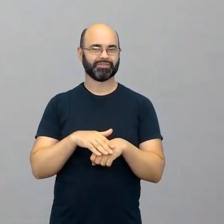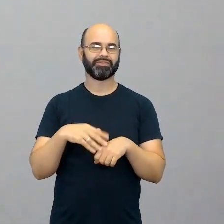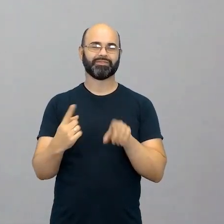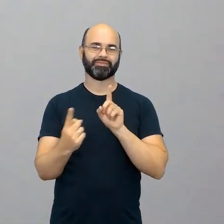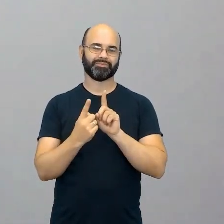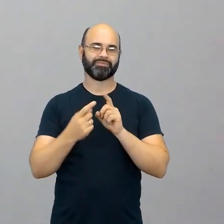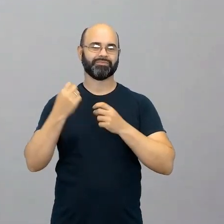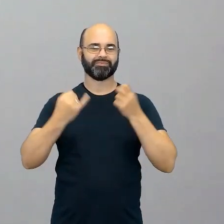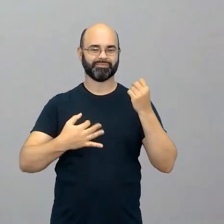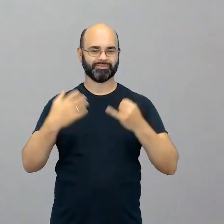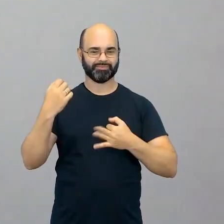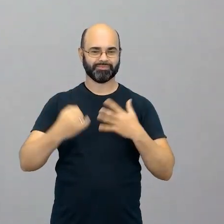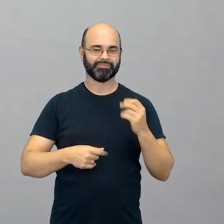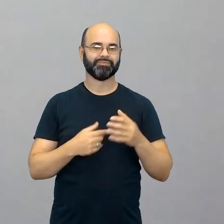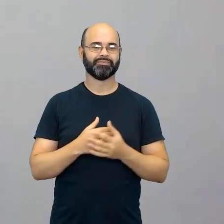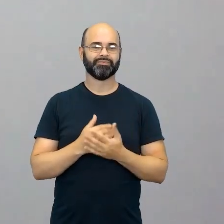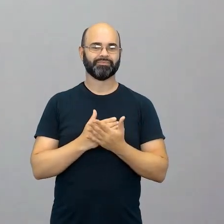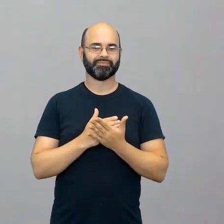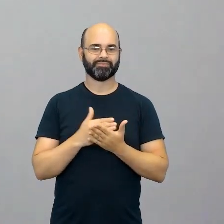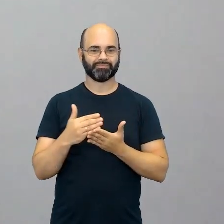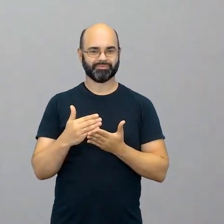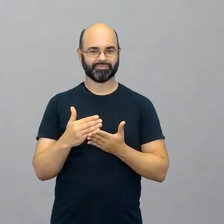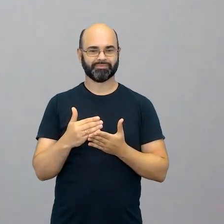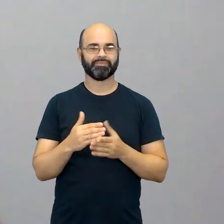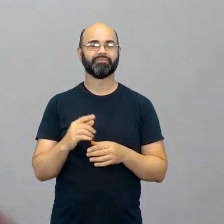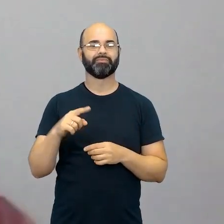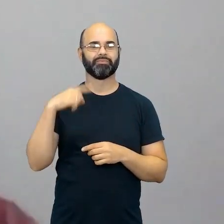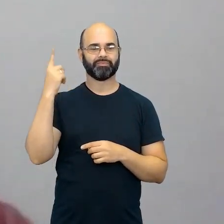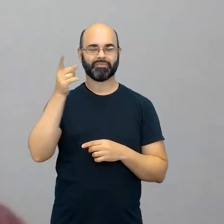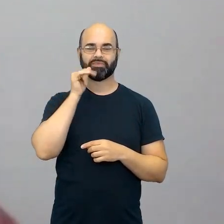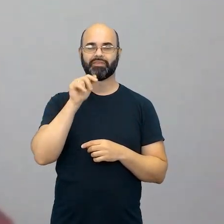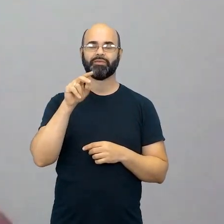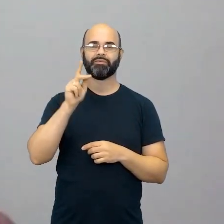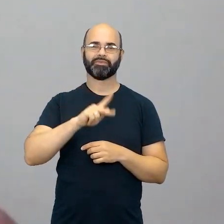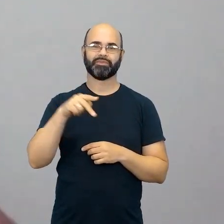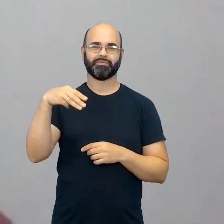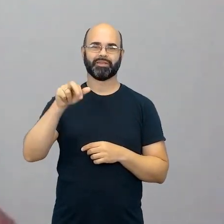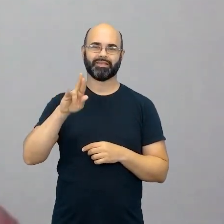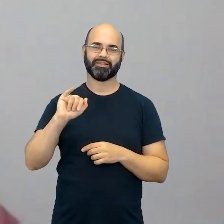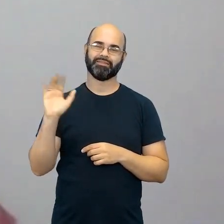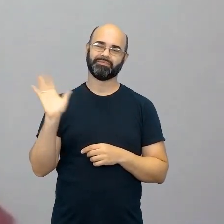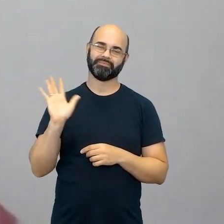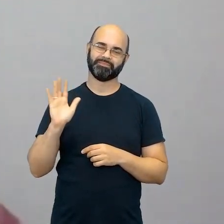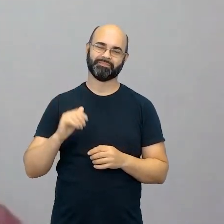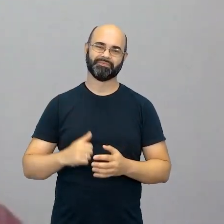né, com o início da SA2 com a coordenadora Mariana. Tchau, gente.